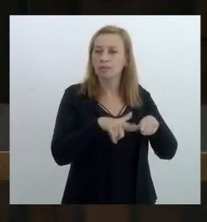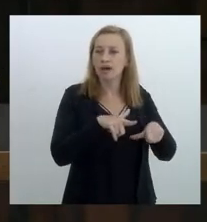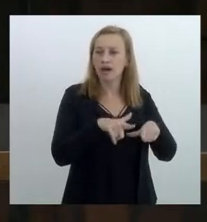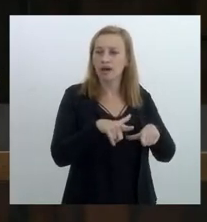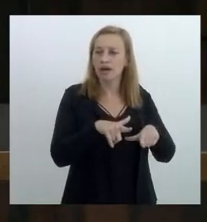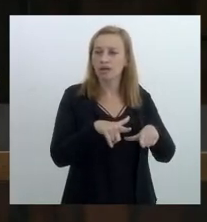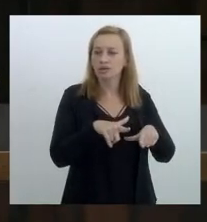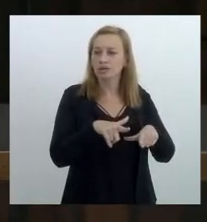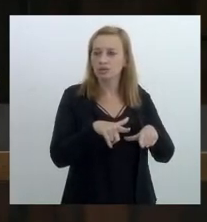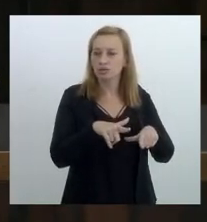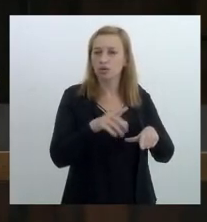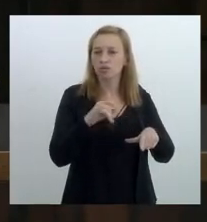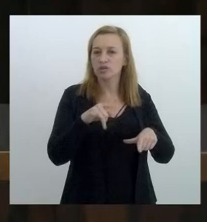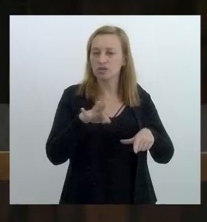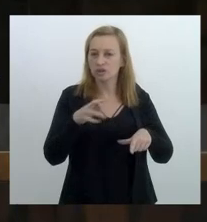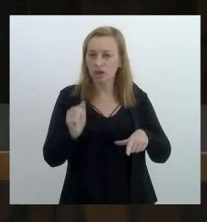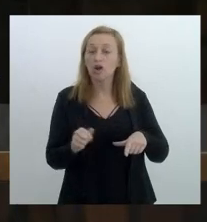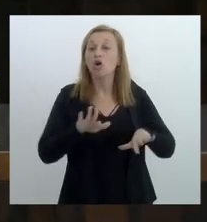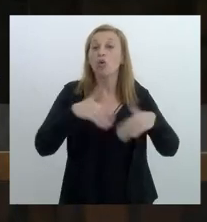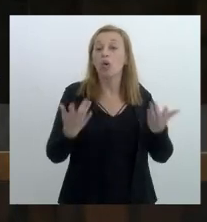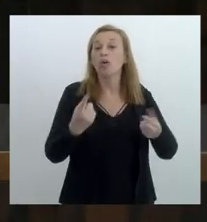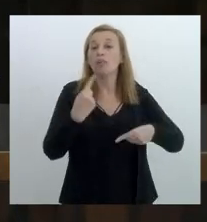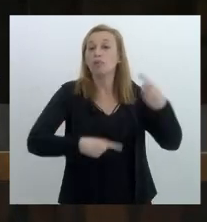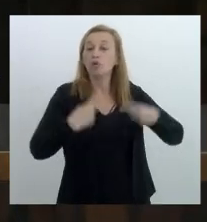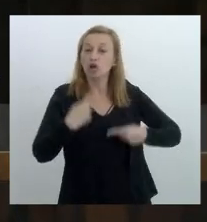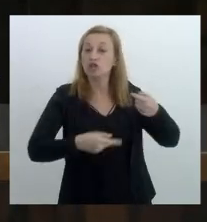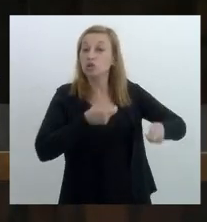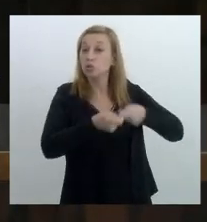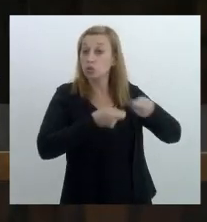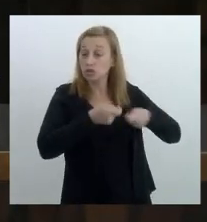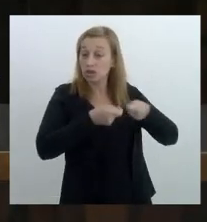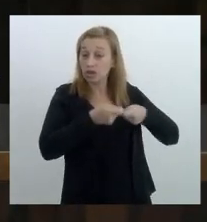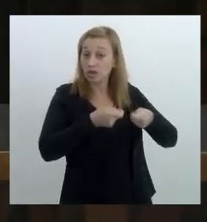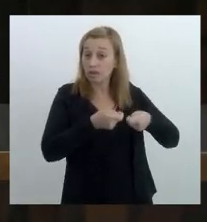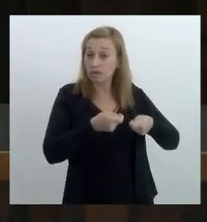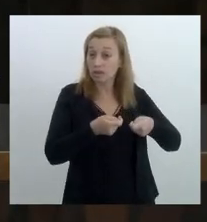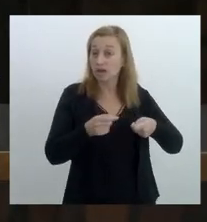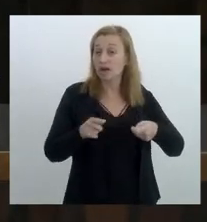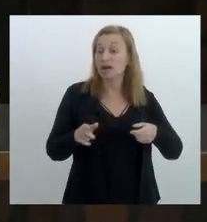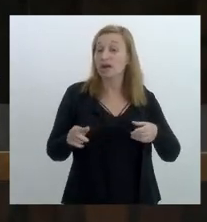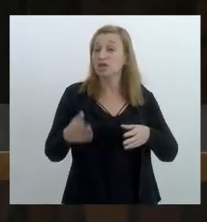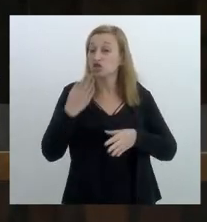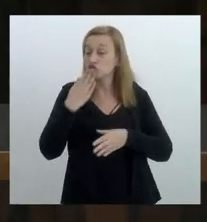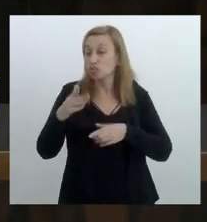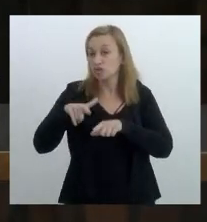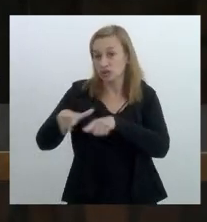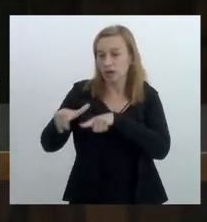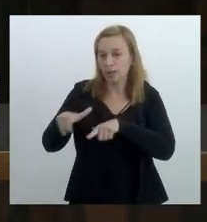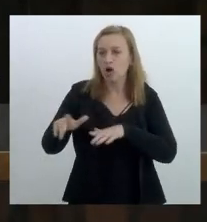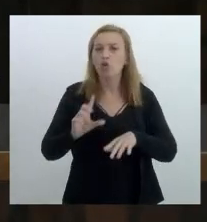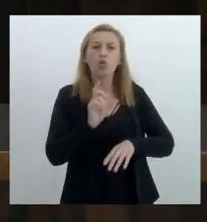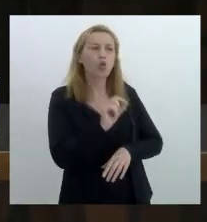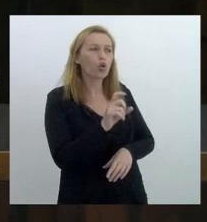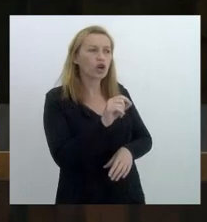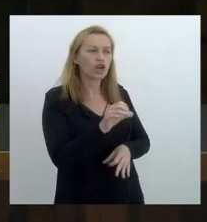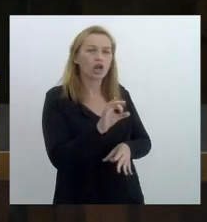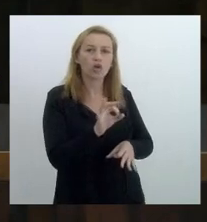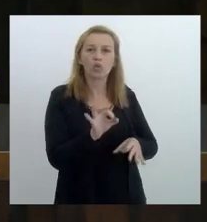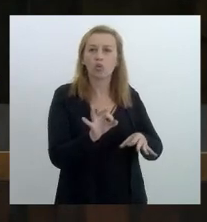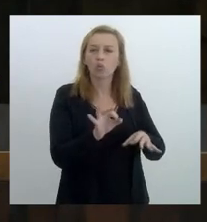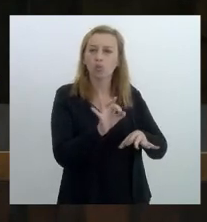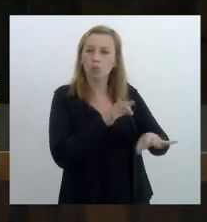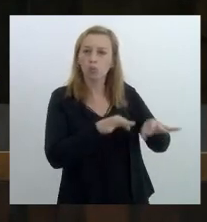é a política de controle e preocupação desses cargos comissionados? O que o Estado está